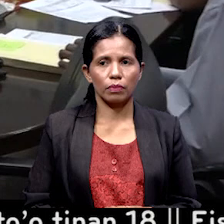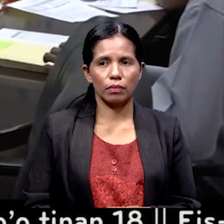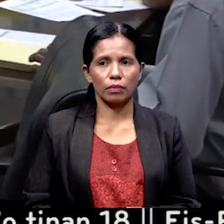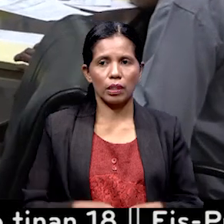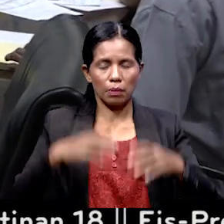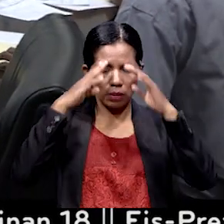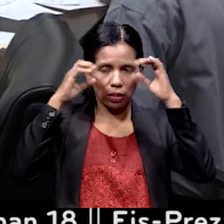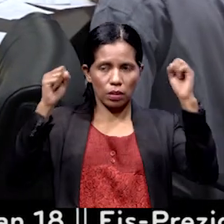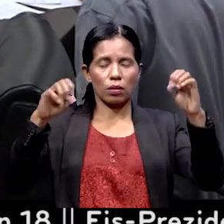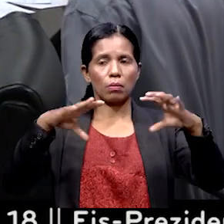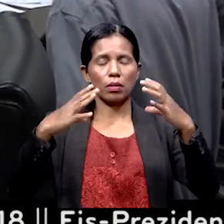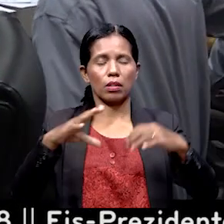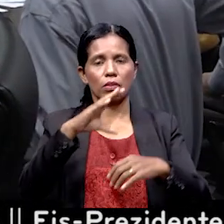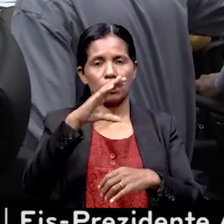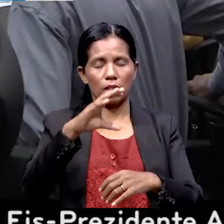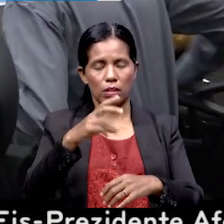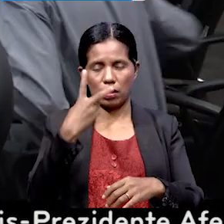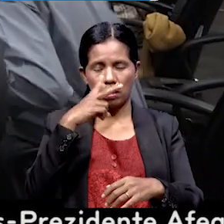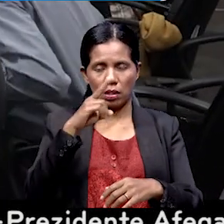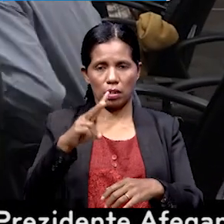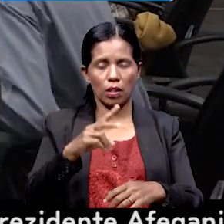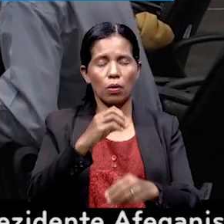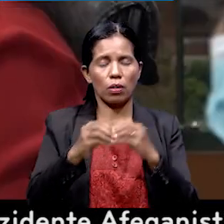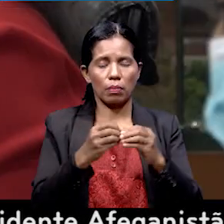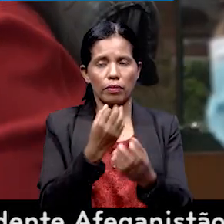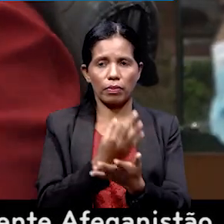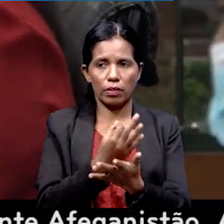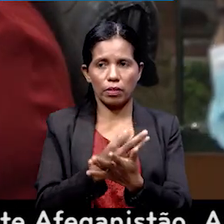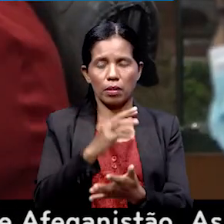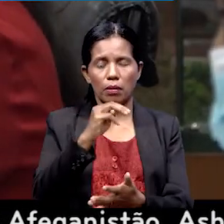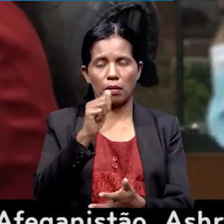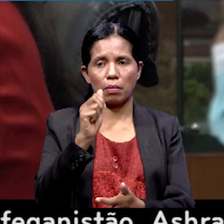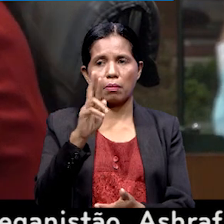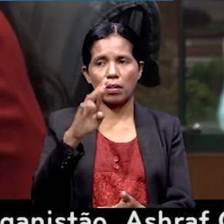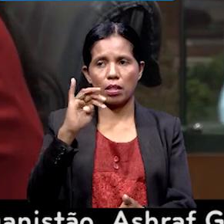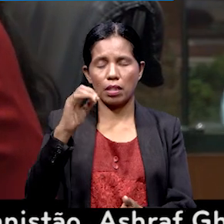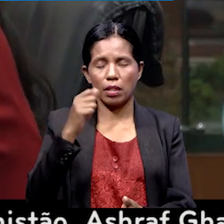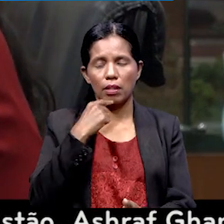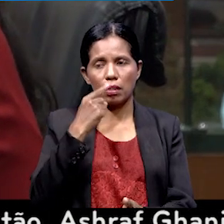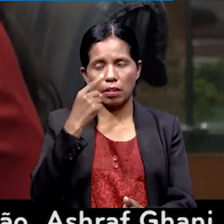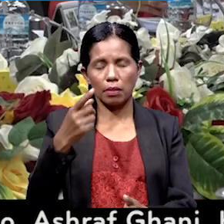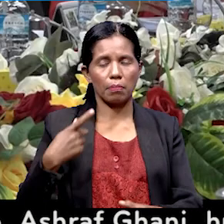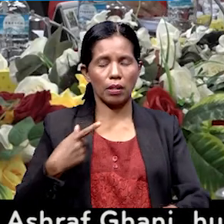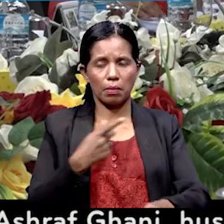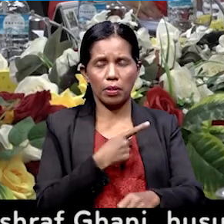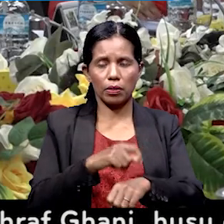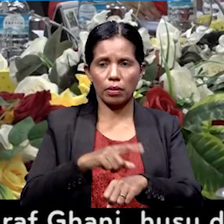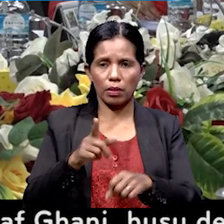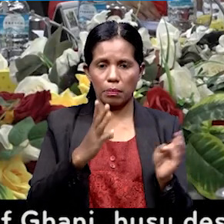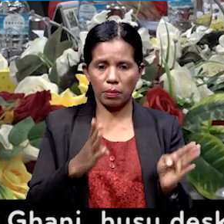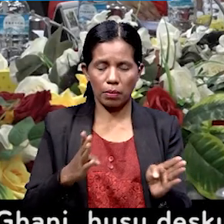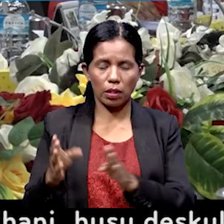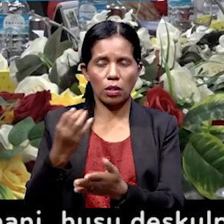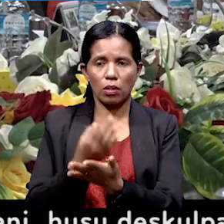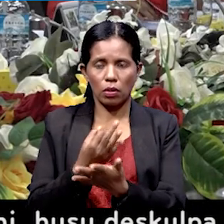Presidente Comissão C, nebe trata assunto finança pública, Maria Angélica Ranzel Hateten, Parlamento Nacional prepara uma